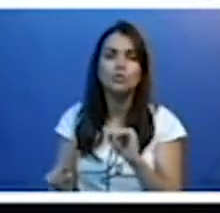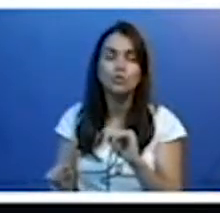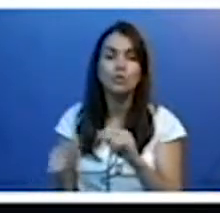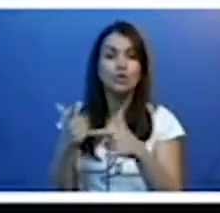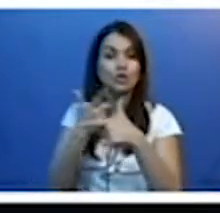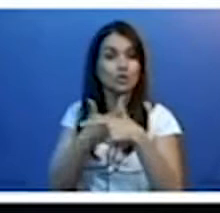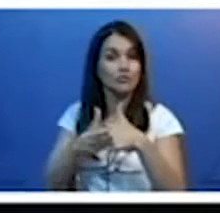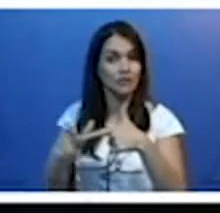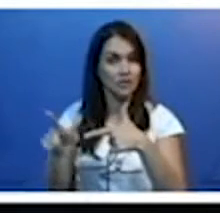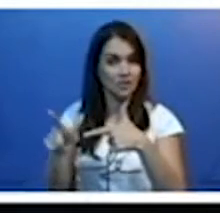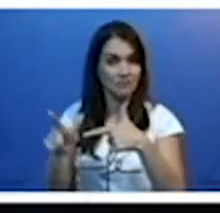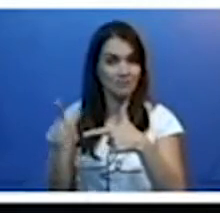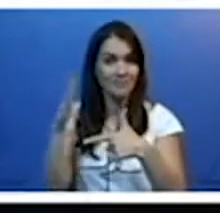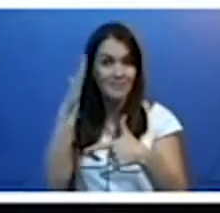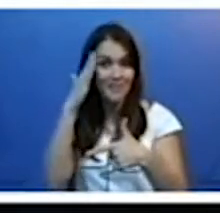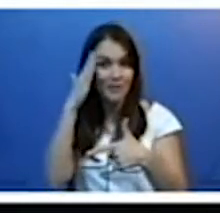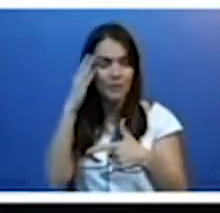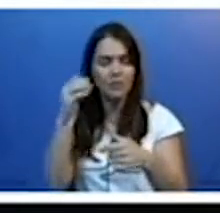por esse mesmo valor.